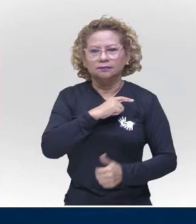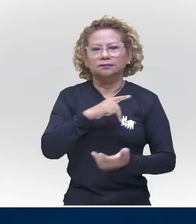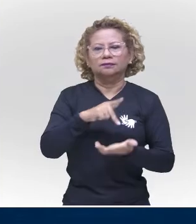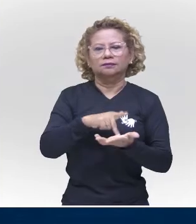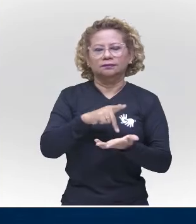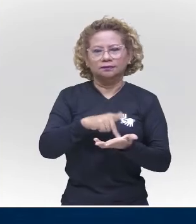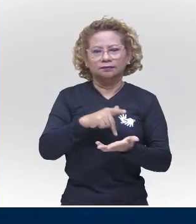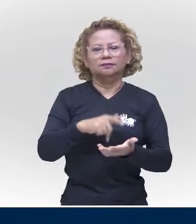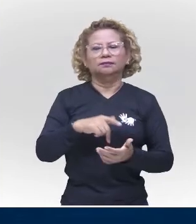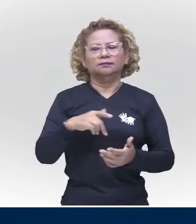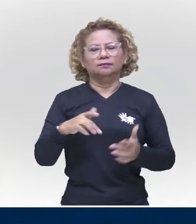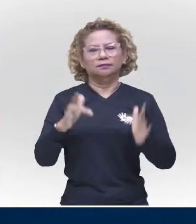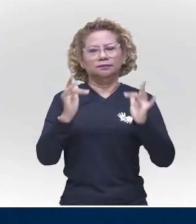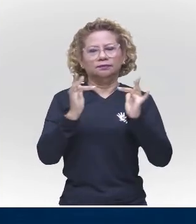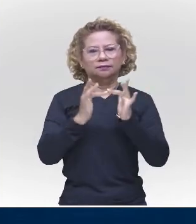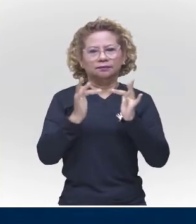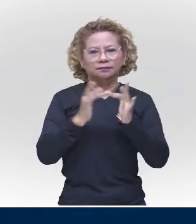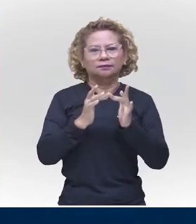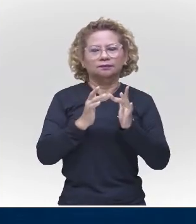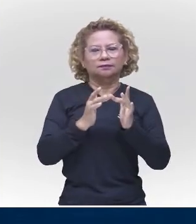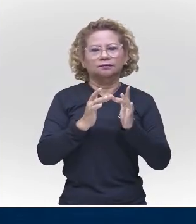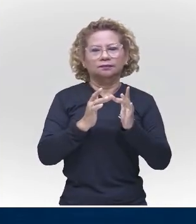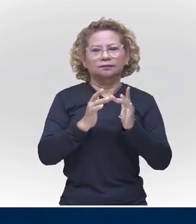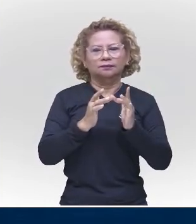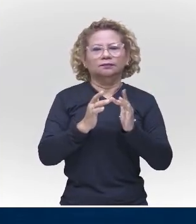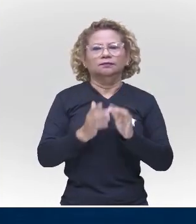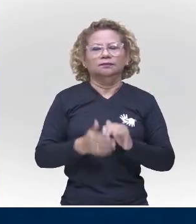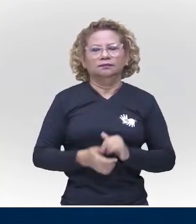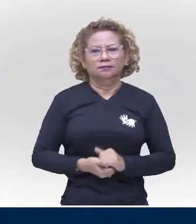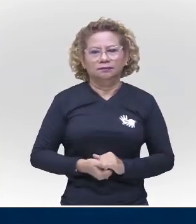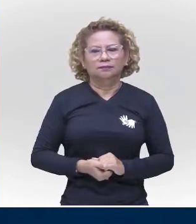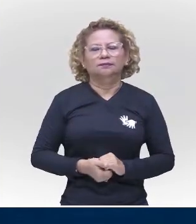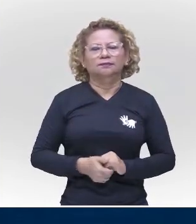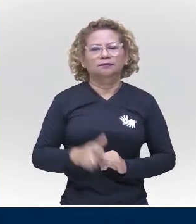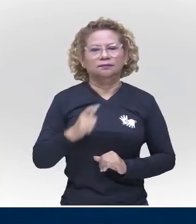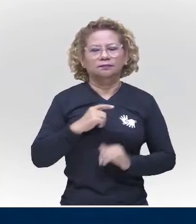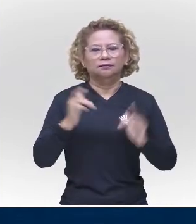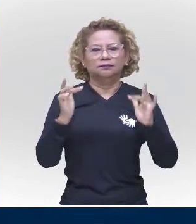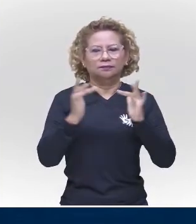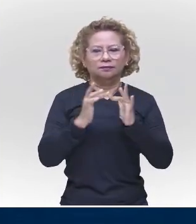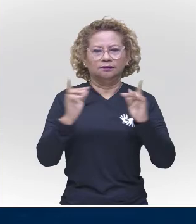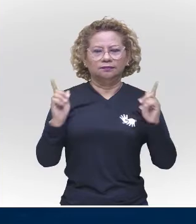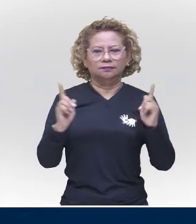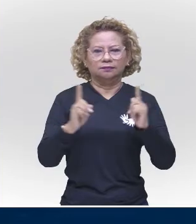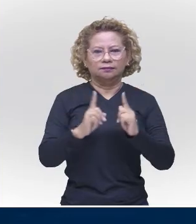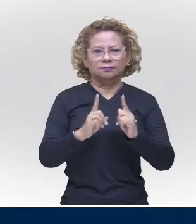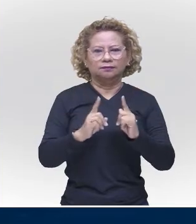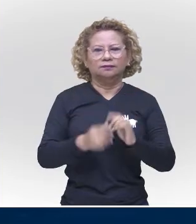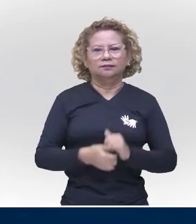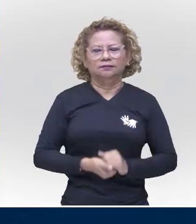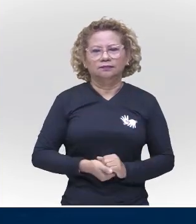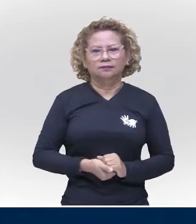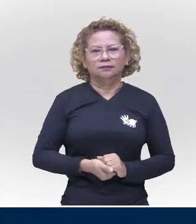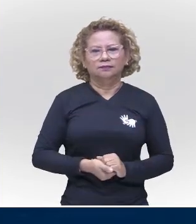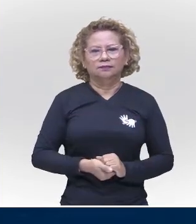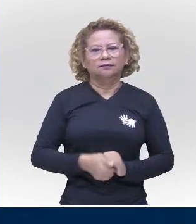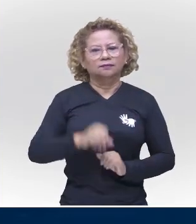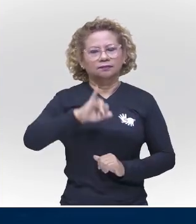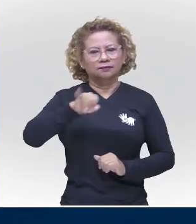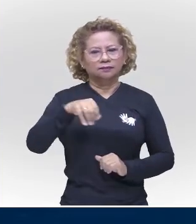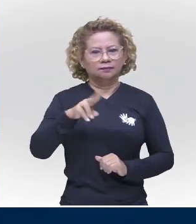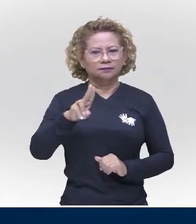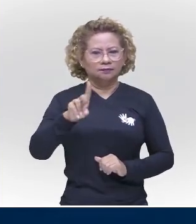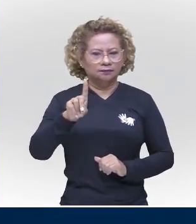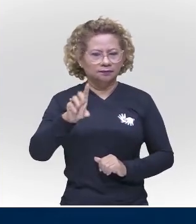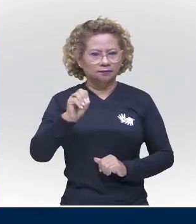Então aqui a gente consegue perceber o quê? O contato direto entre os atletas, no caso